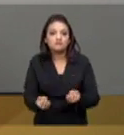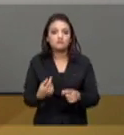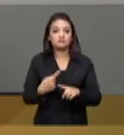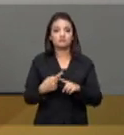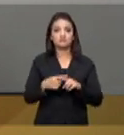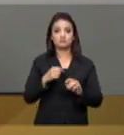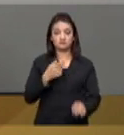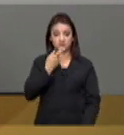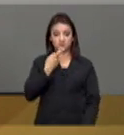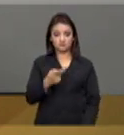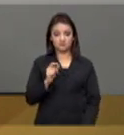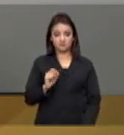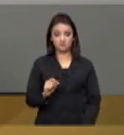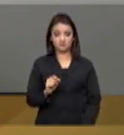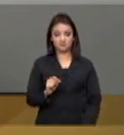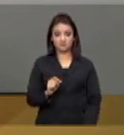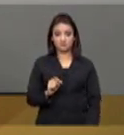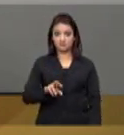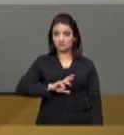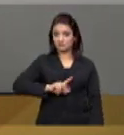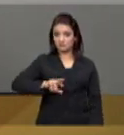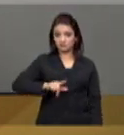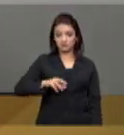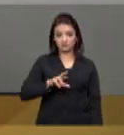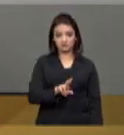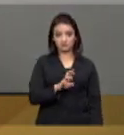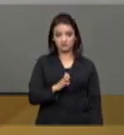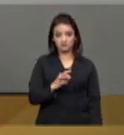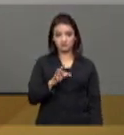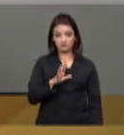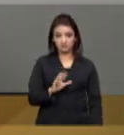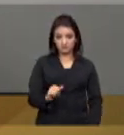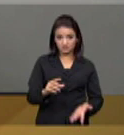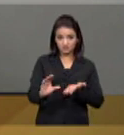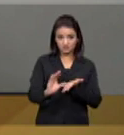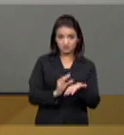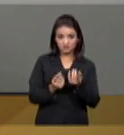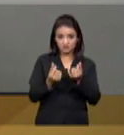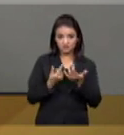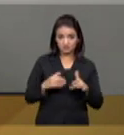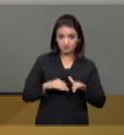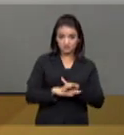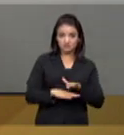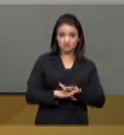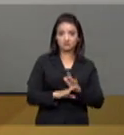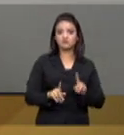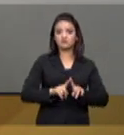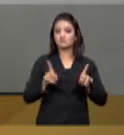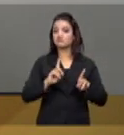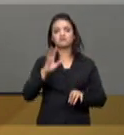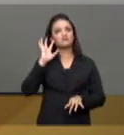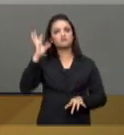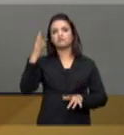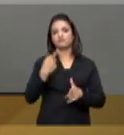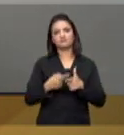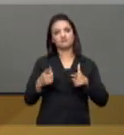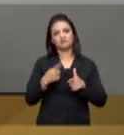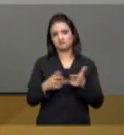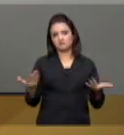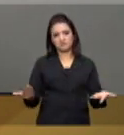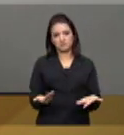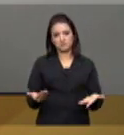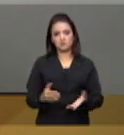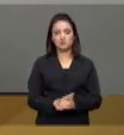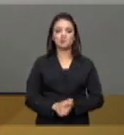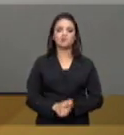de que são, de que não são receitas os recebimentos sujeitos a condições reservas, não resolve o problema aqui tratado. Em